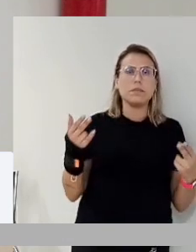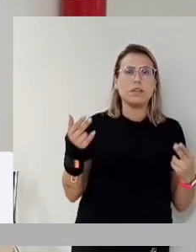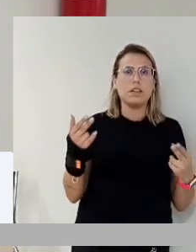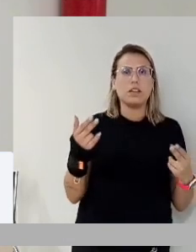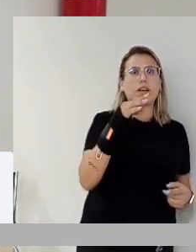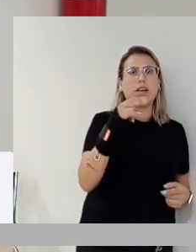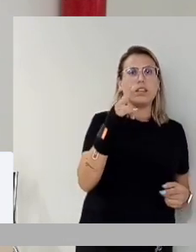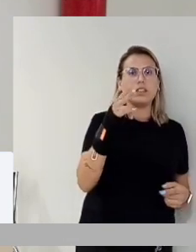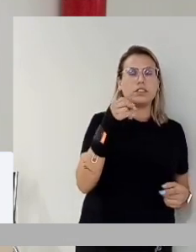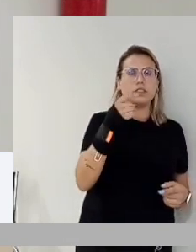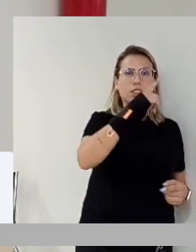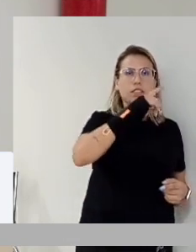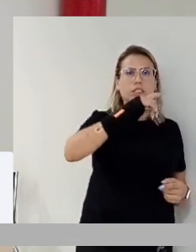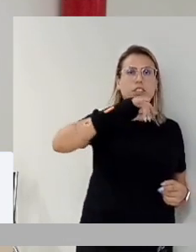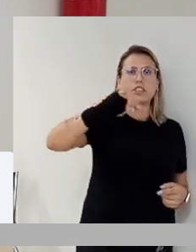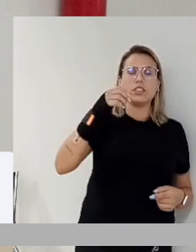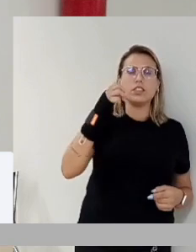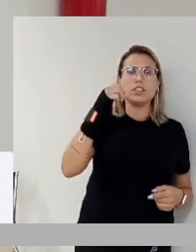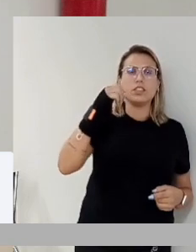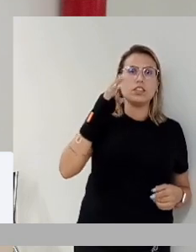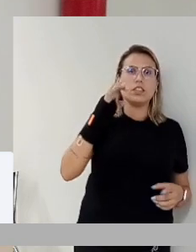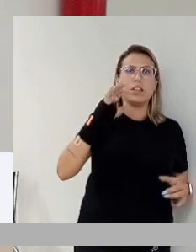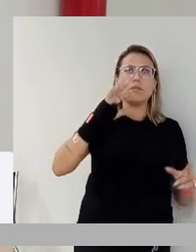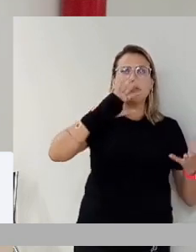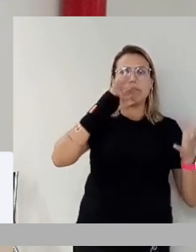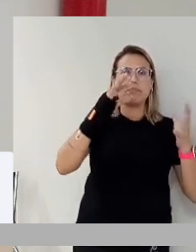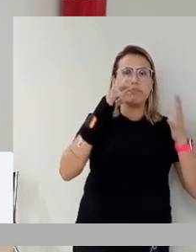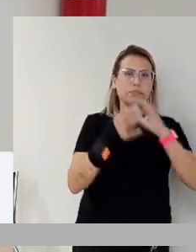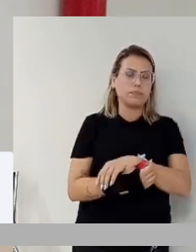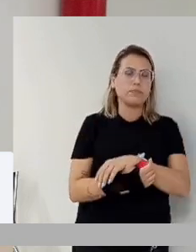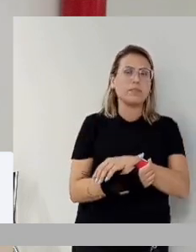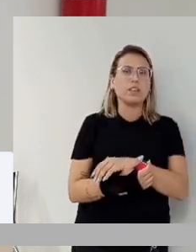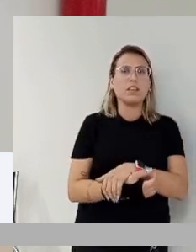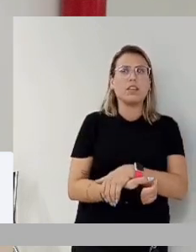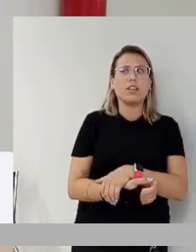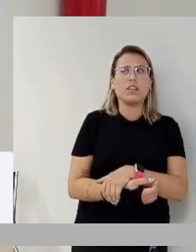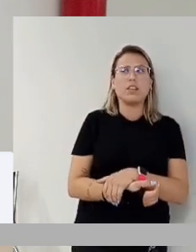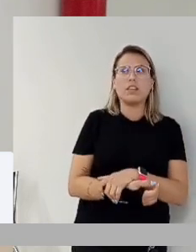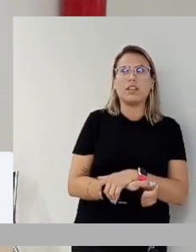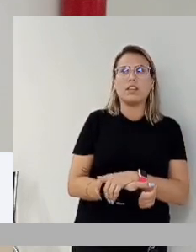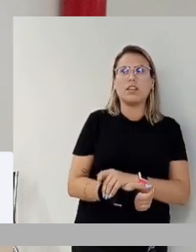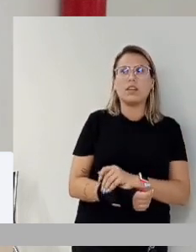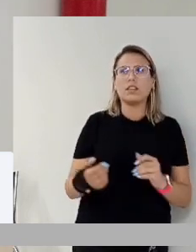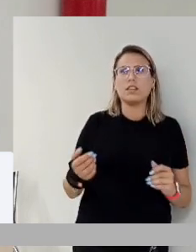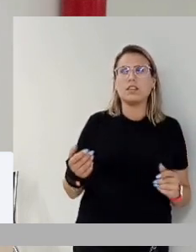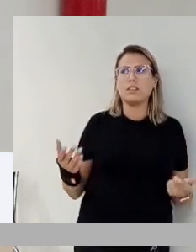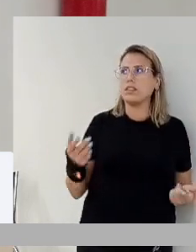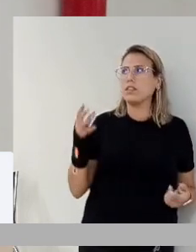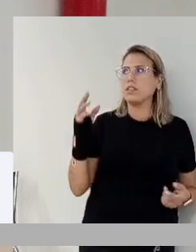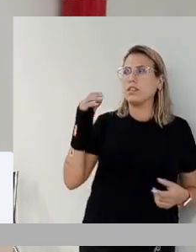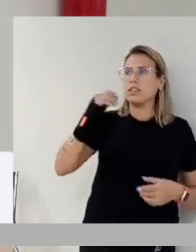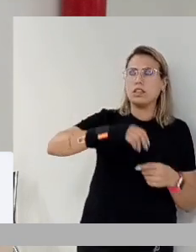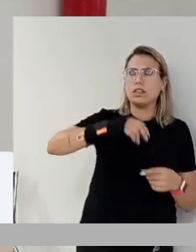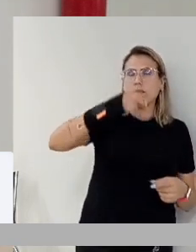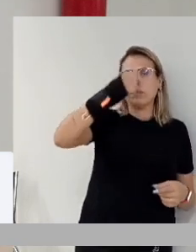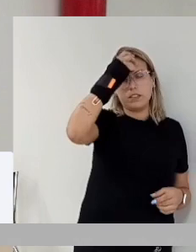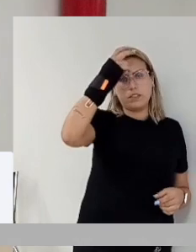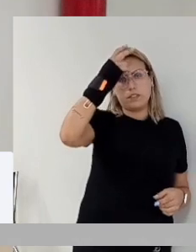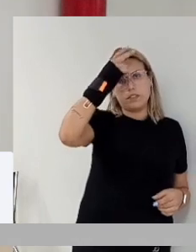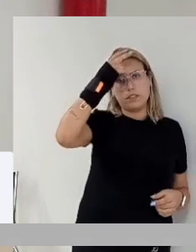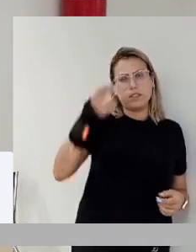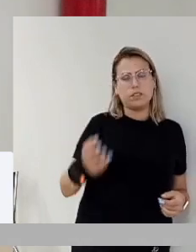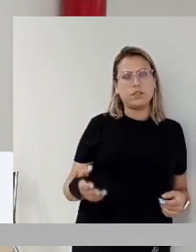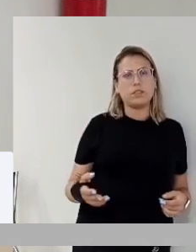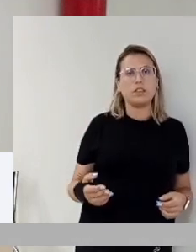R de pé de jamb na cooperativa se acabou tudinho os pés de jama os gado comeu plantei na dentro da prefeitura naquele canteiro